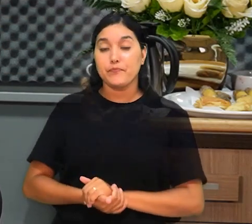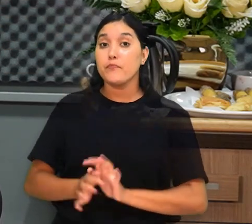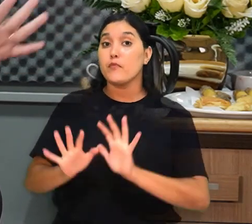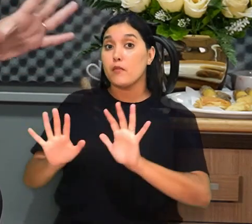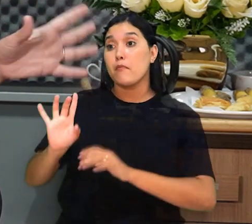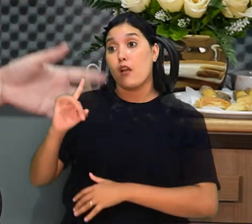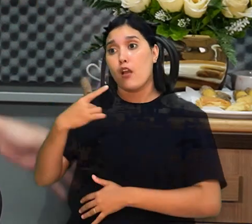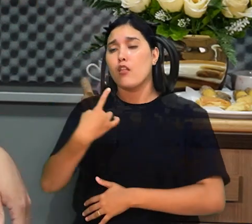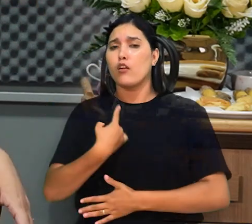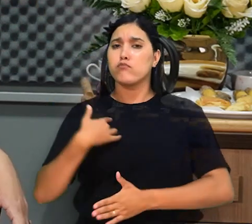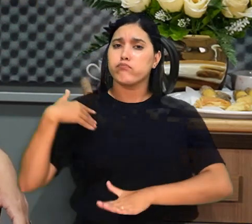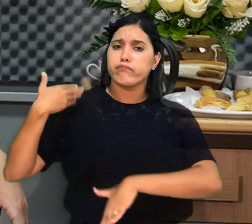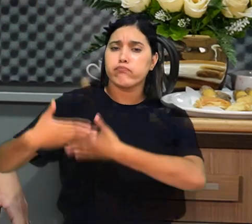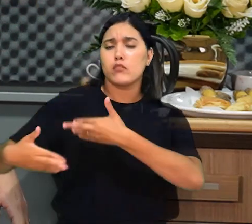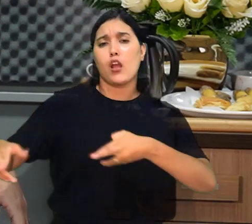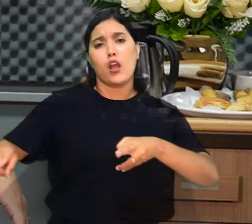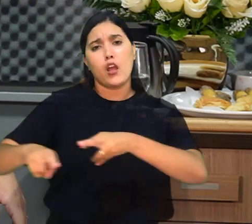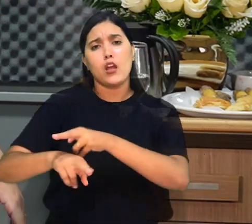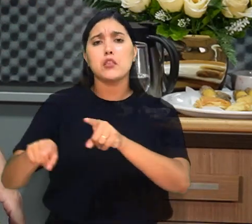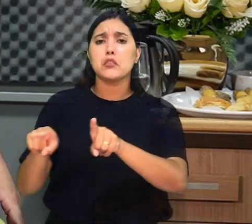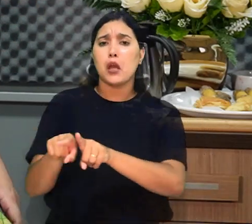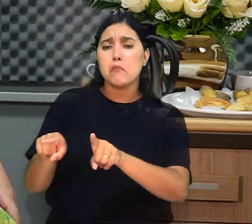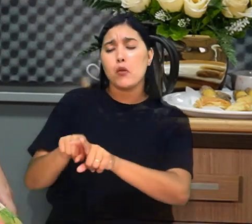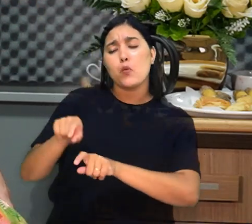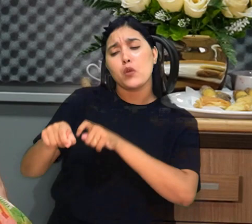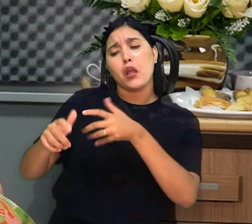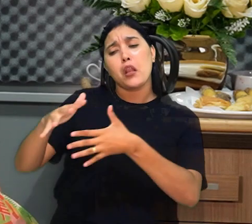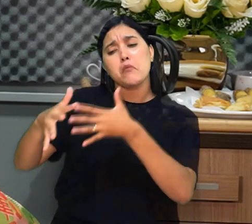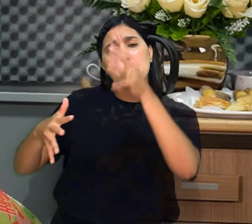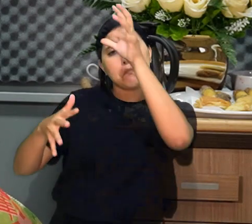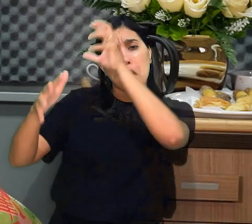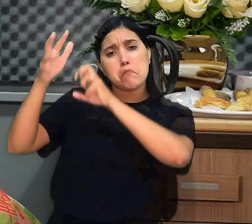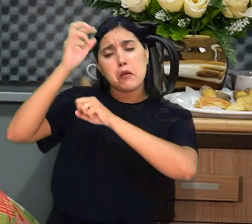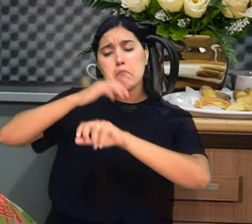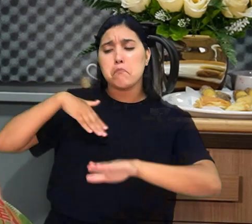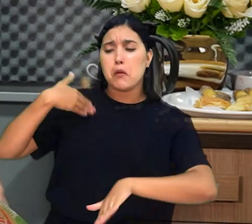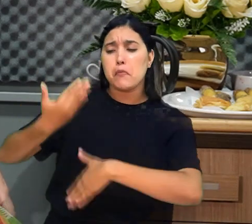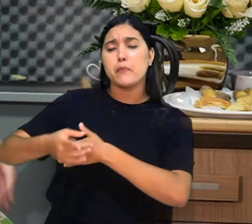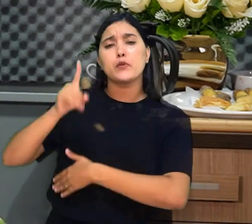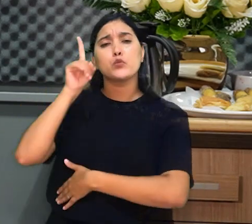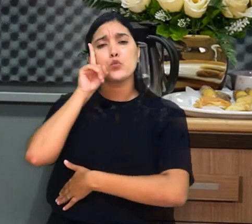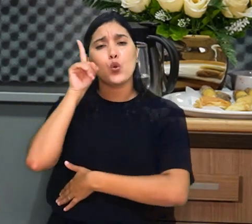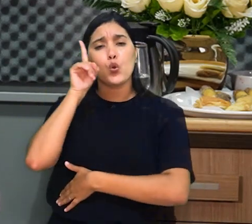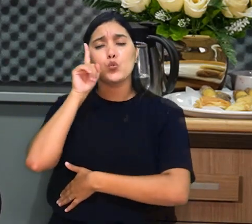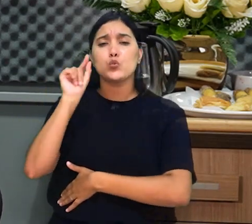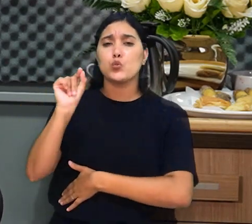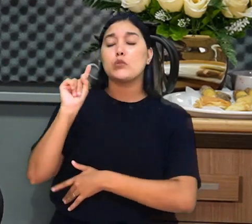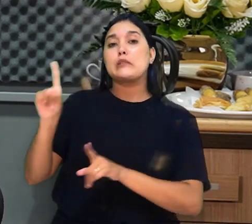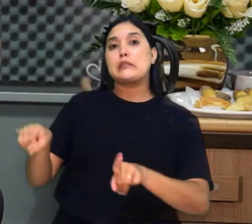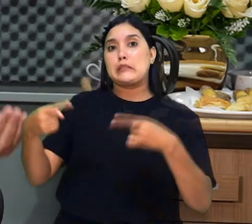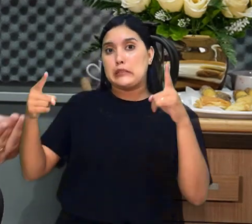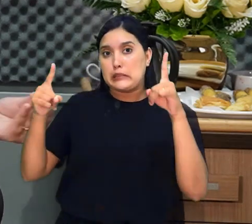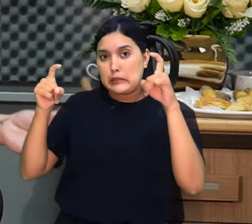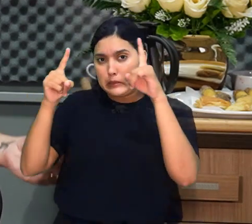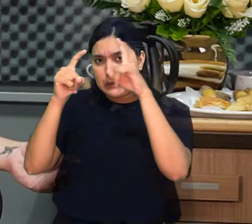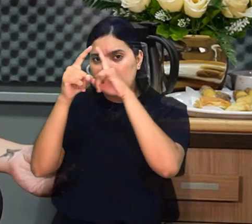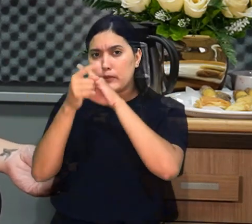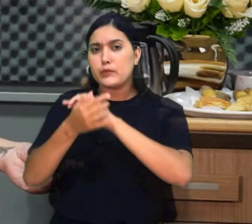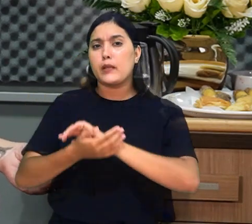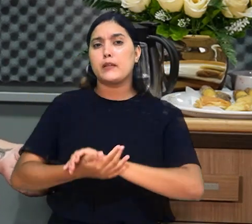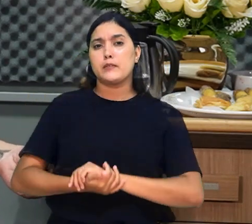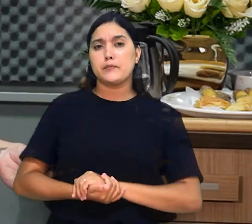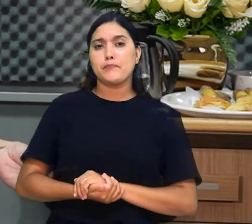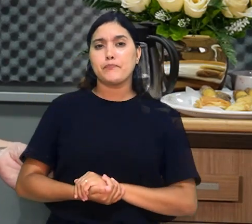lanche, a gente já está há 5 anos juntos. Mas, assim, foi uma construção, tanto a construção do nosso relacionamento, quanto